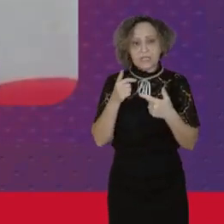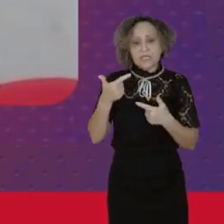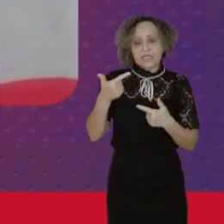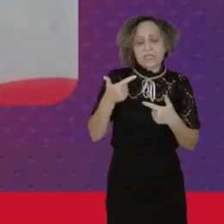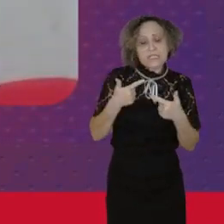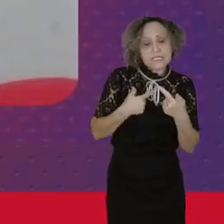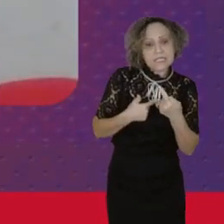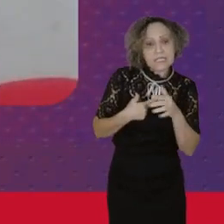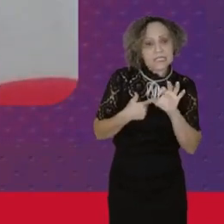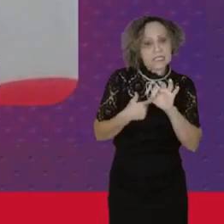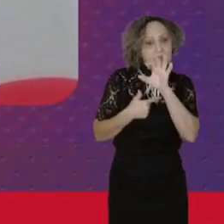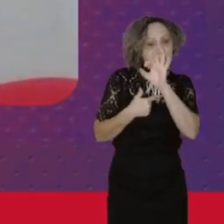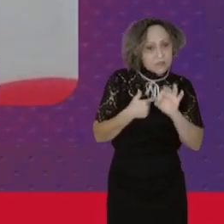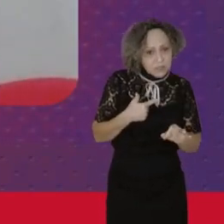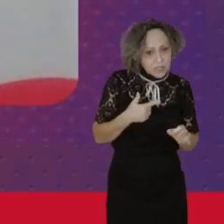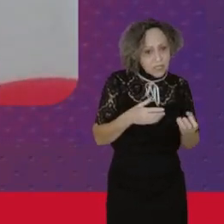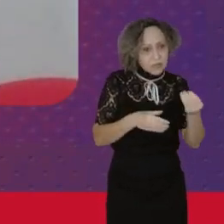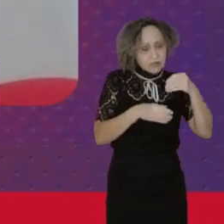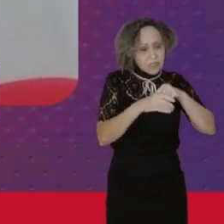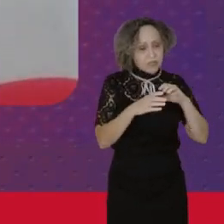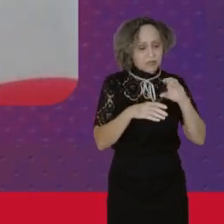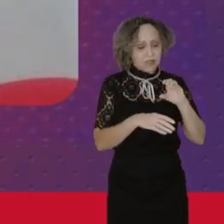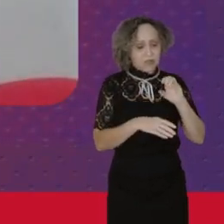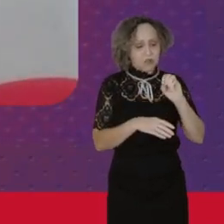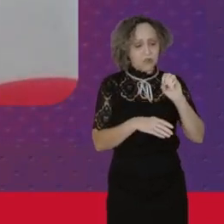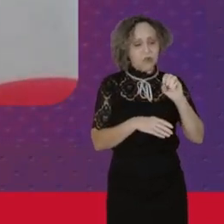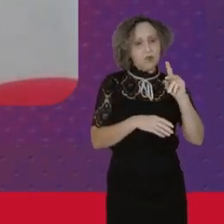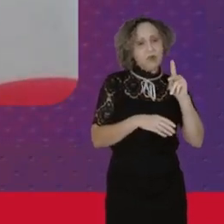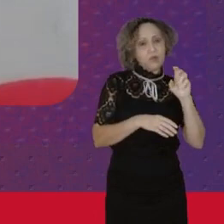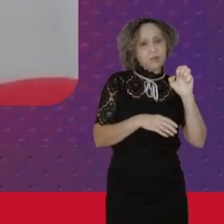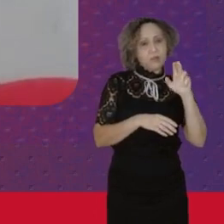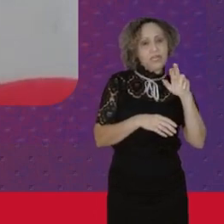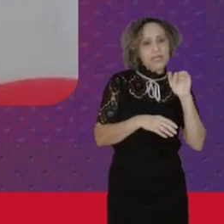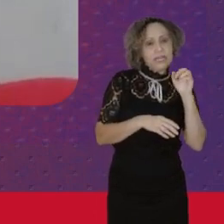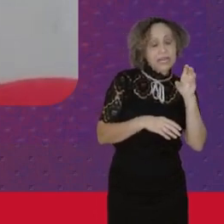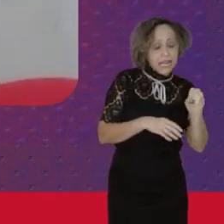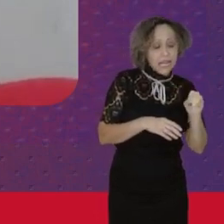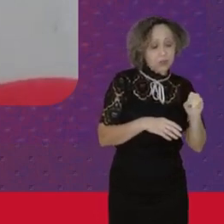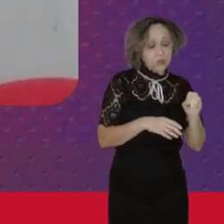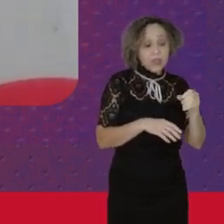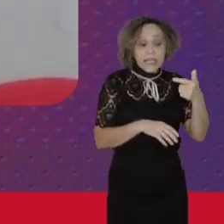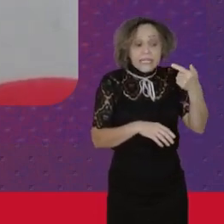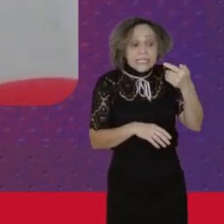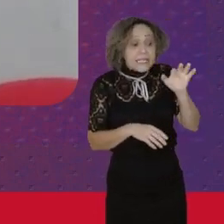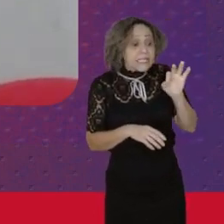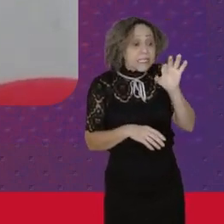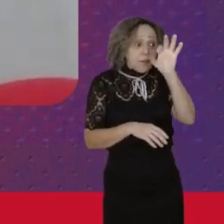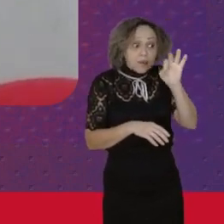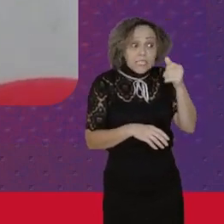somos 272 cooperados na Coopercook e 70% são mulheres. E assim, isso se